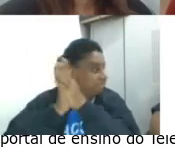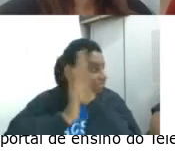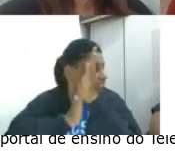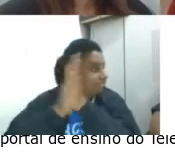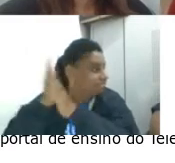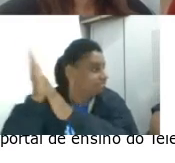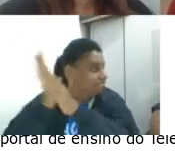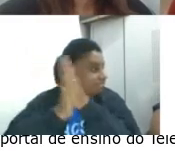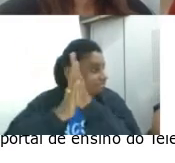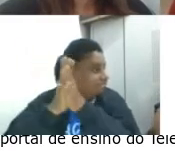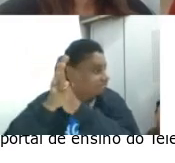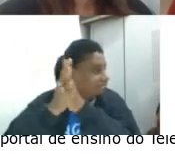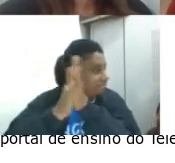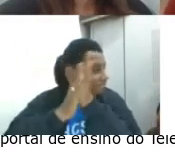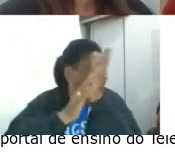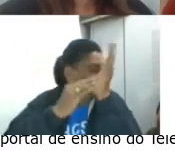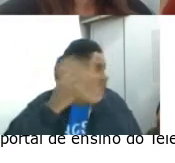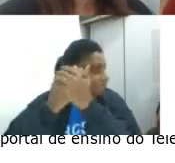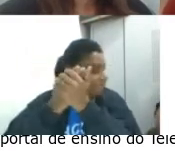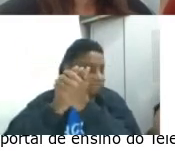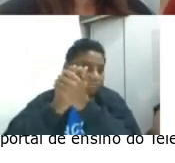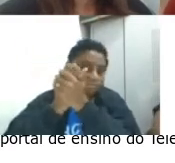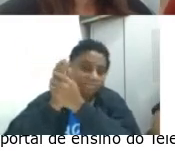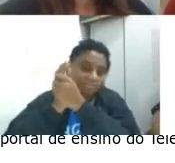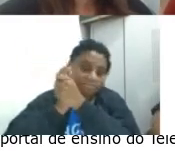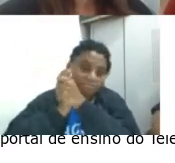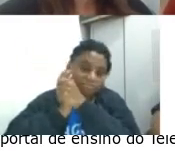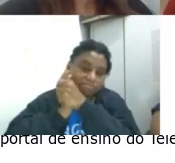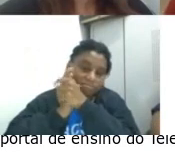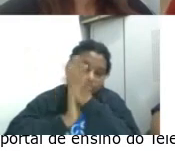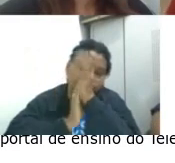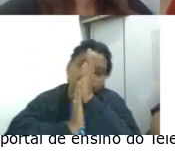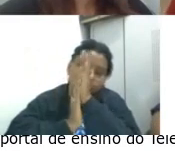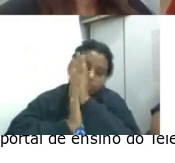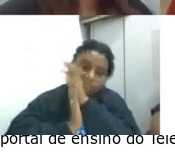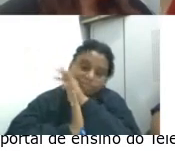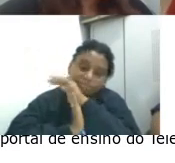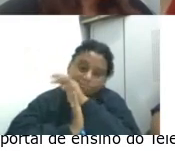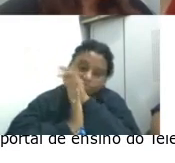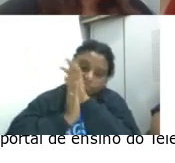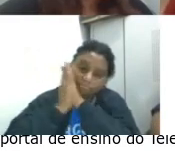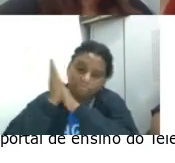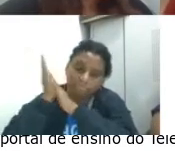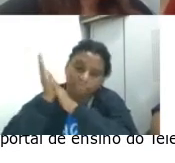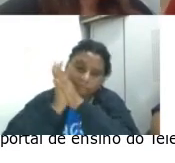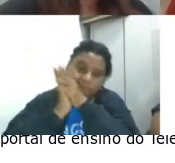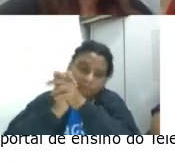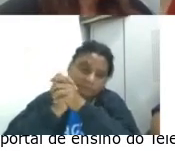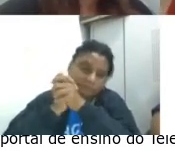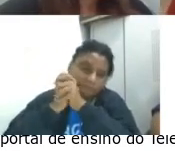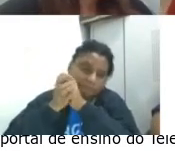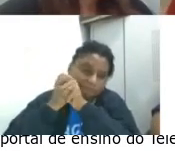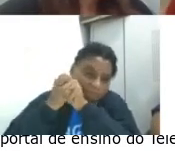a o melhor para o paciente seja a cura seja a mudança de vida né